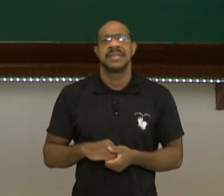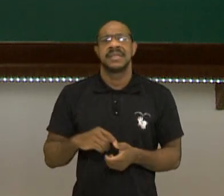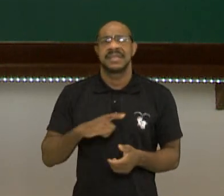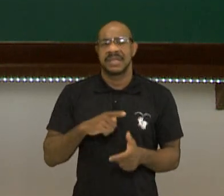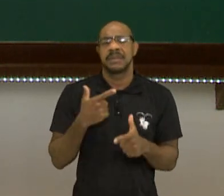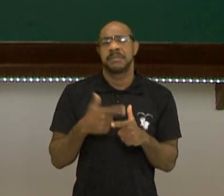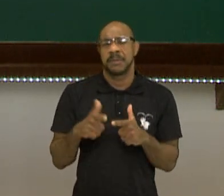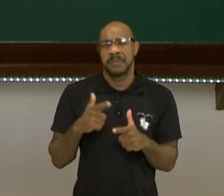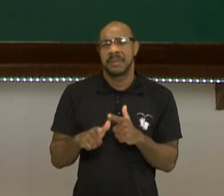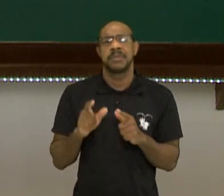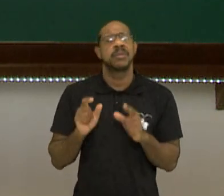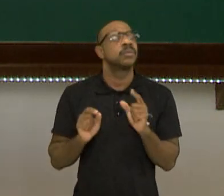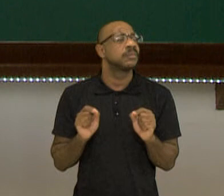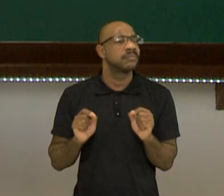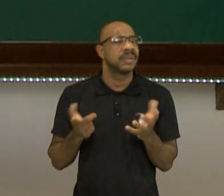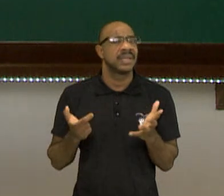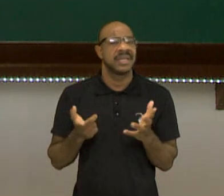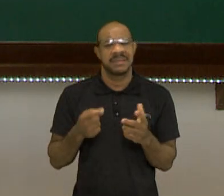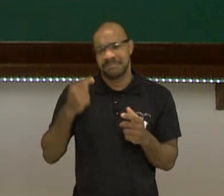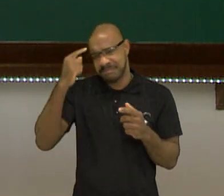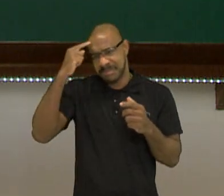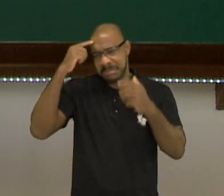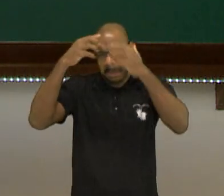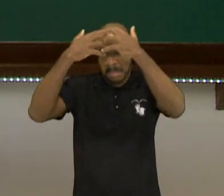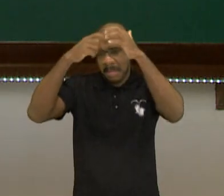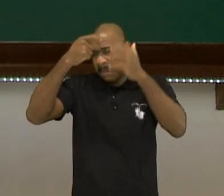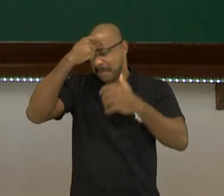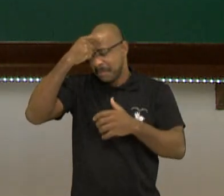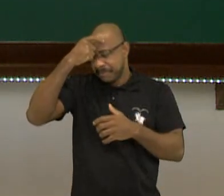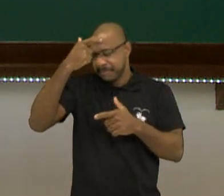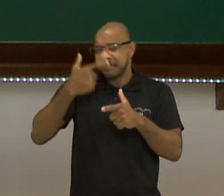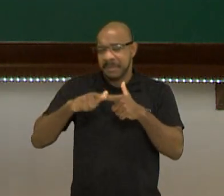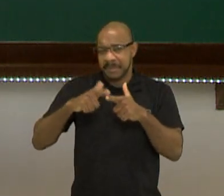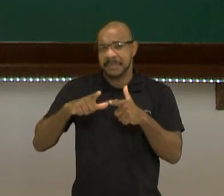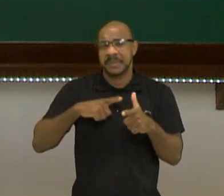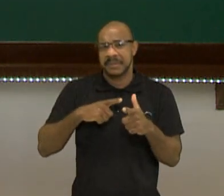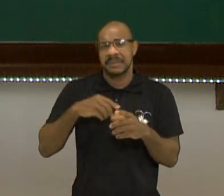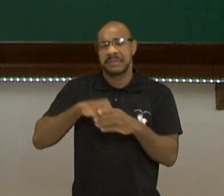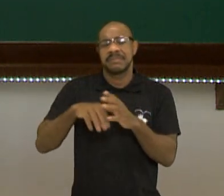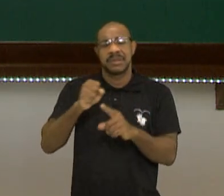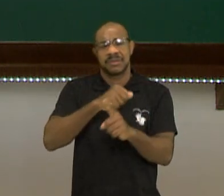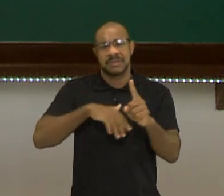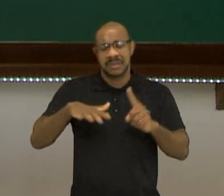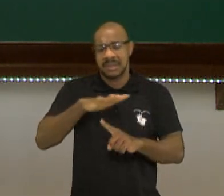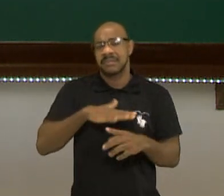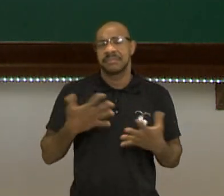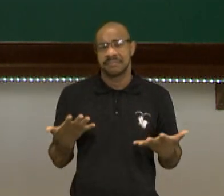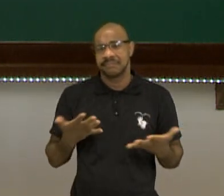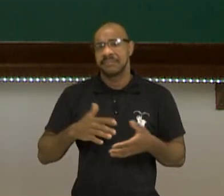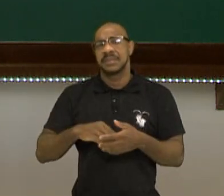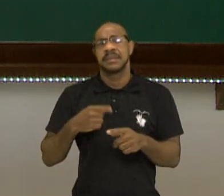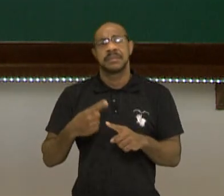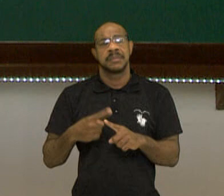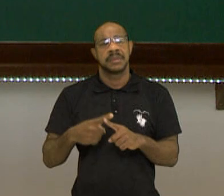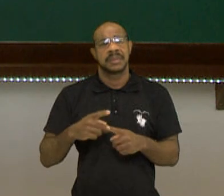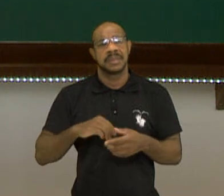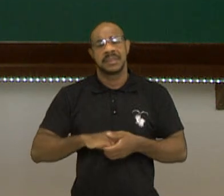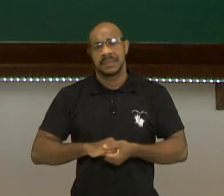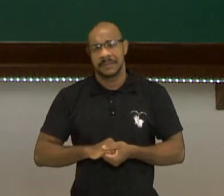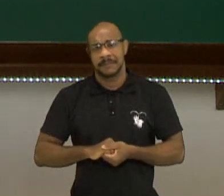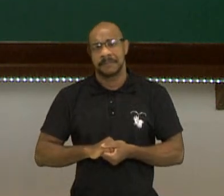no sentido, né, psicológico mesmo e no sentido social, né, porque acaba-se nesse sentido,